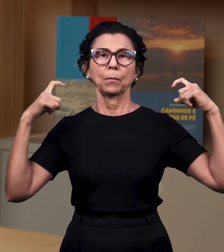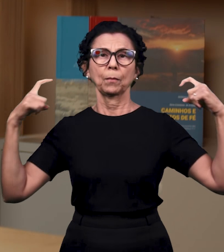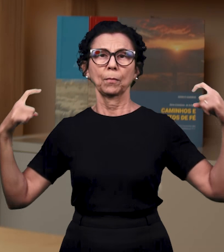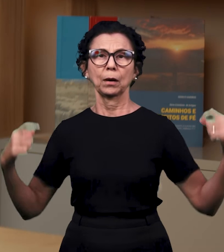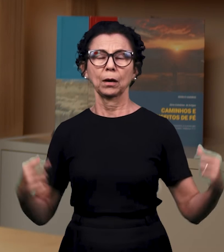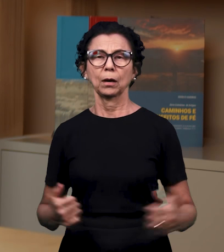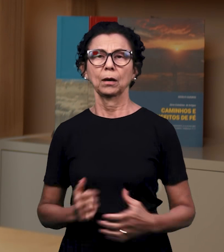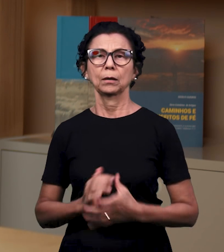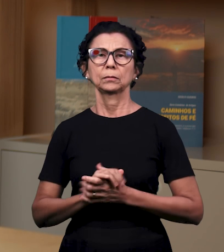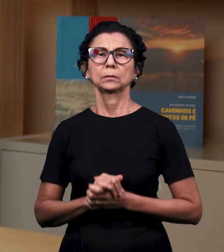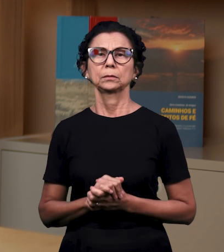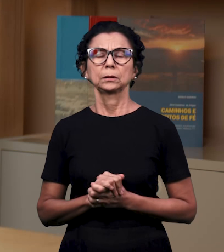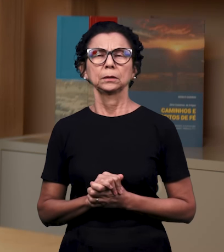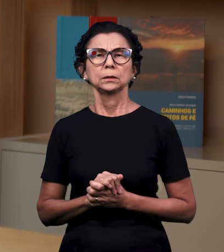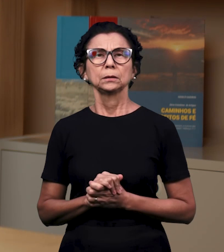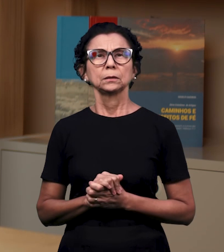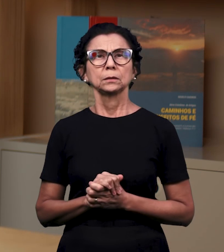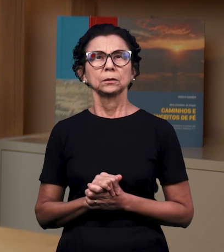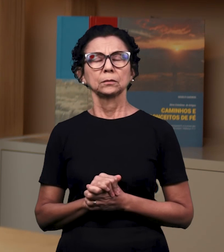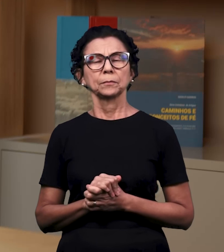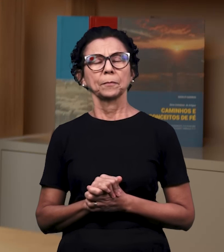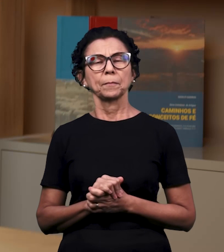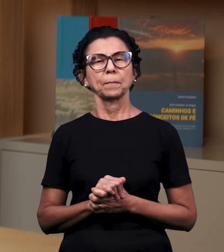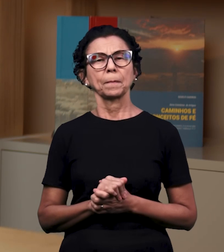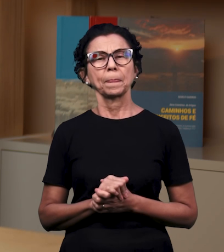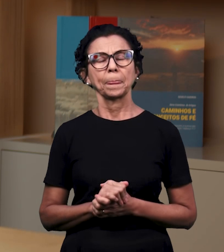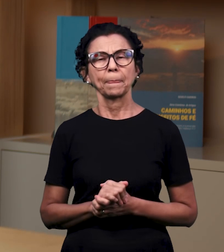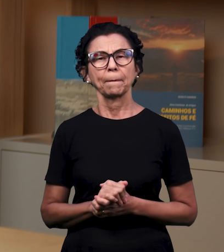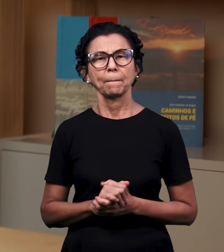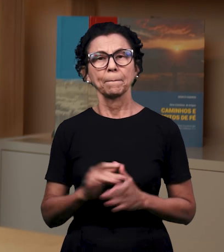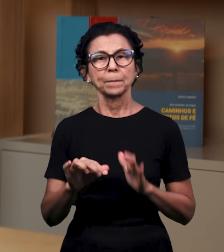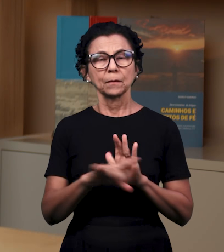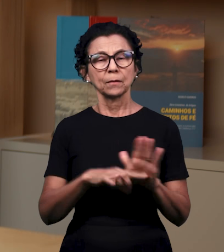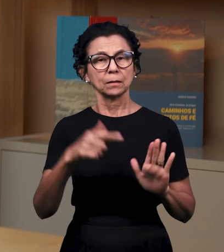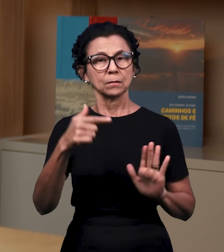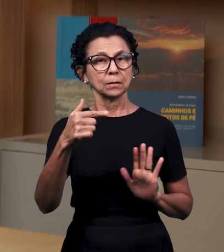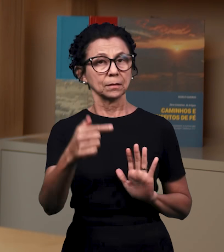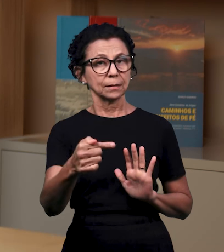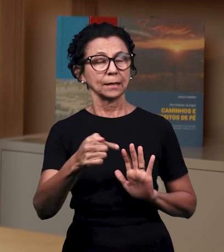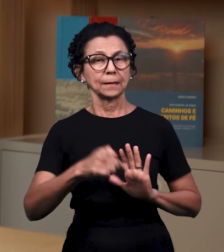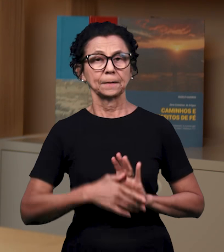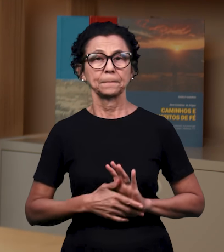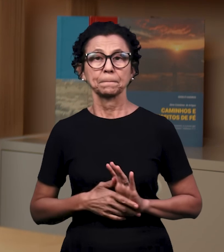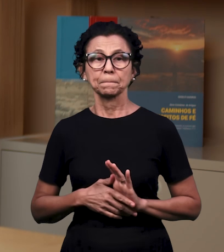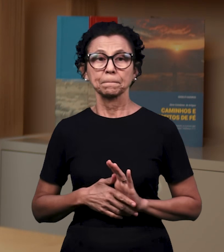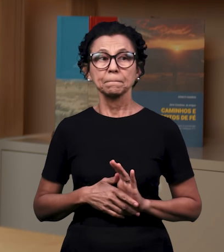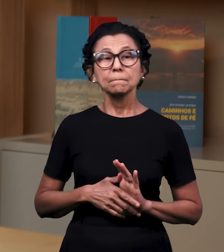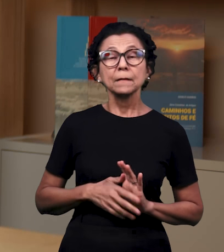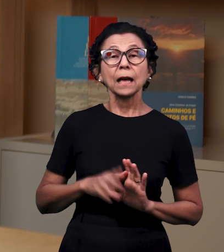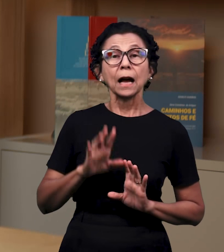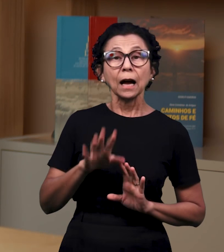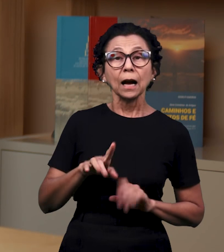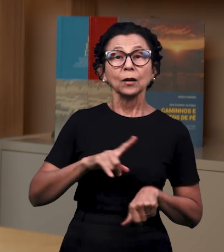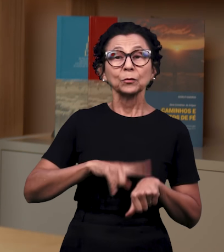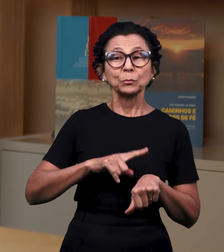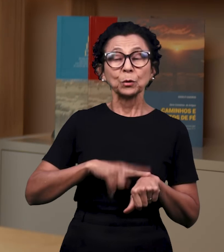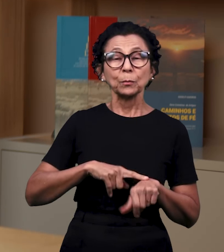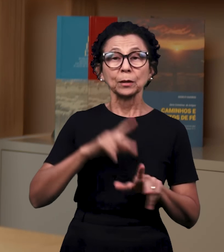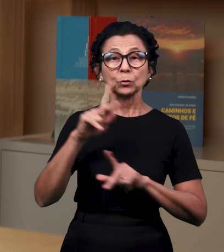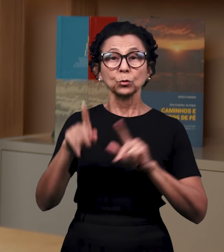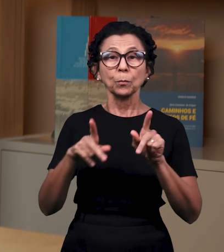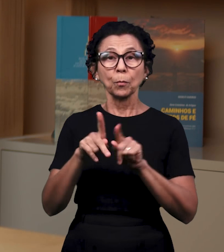as trombetas tinindo, retinindo. Lá no verso 7 diz assim, né? Quando a congregação fosse ajuntada,